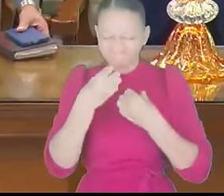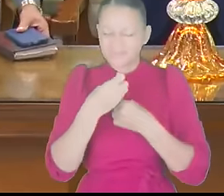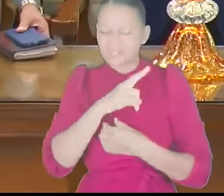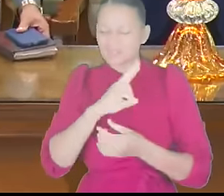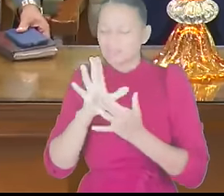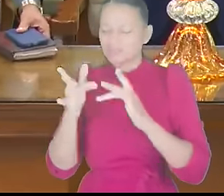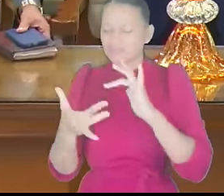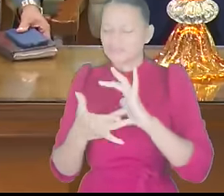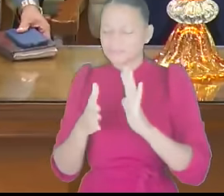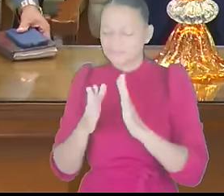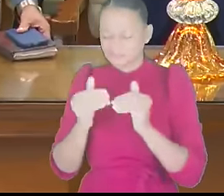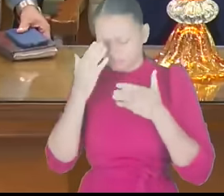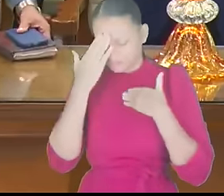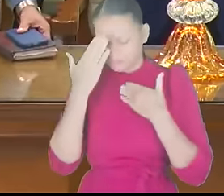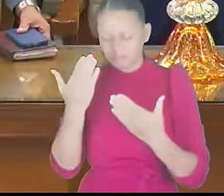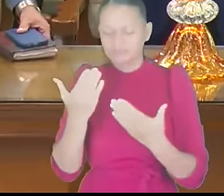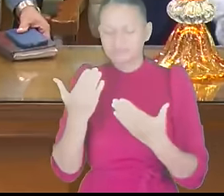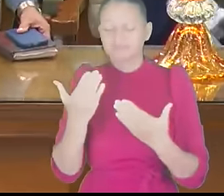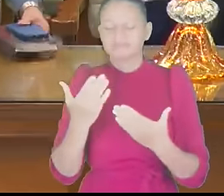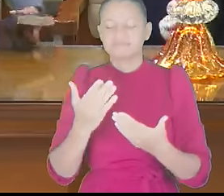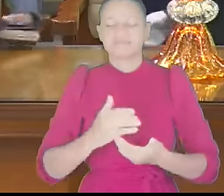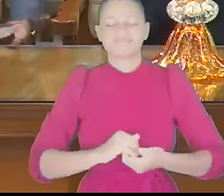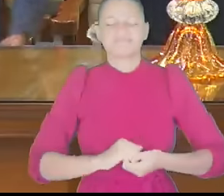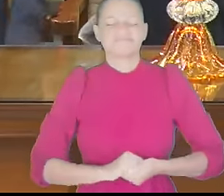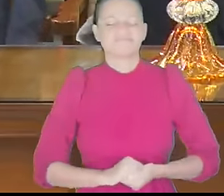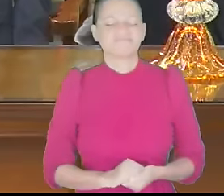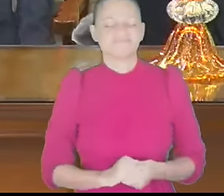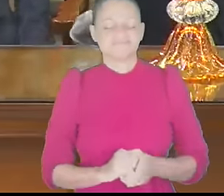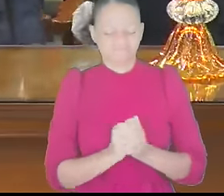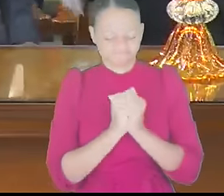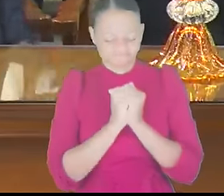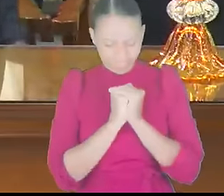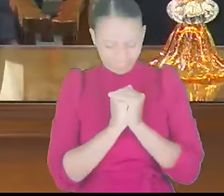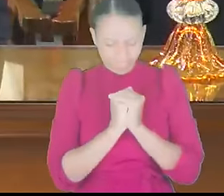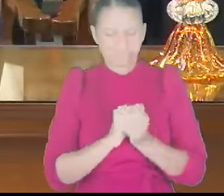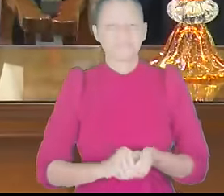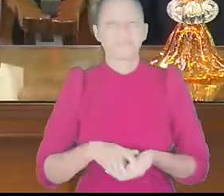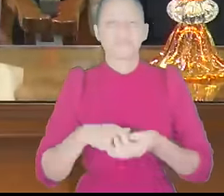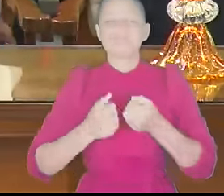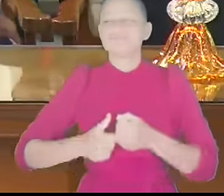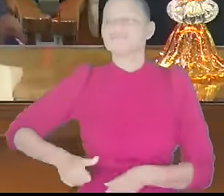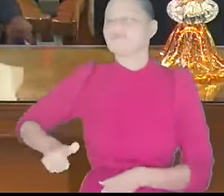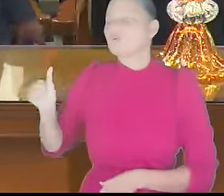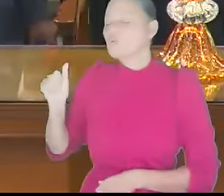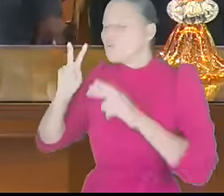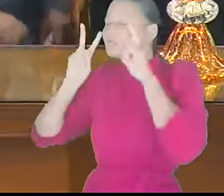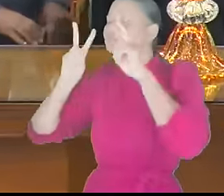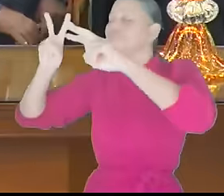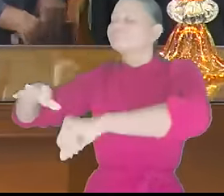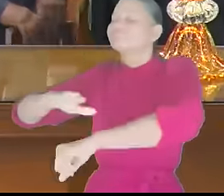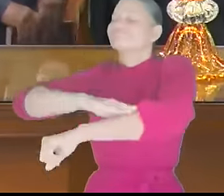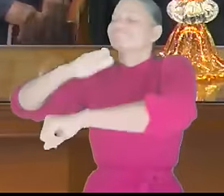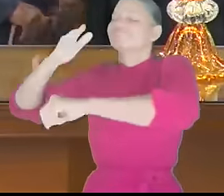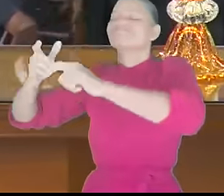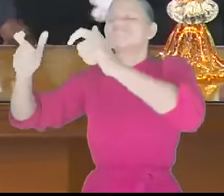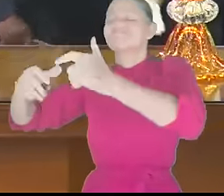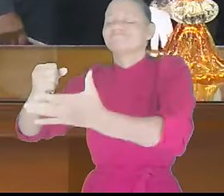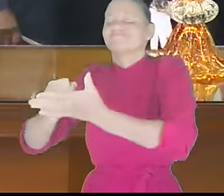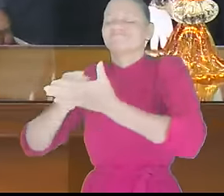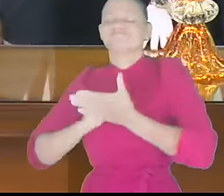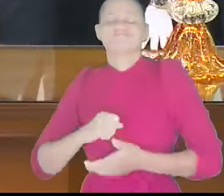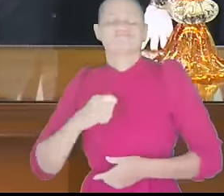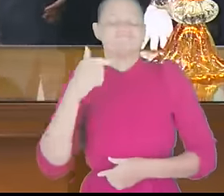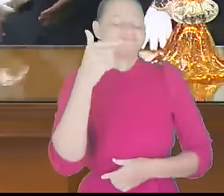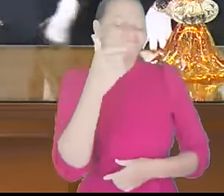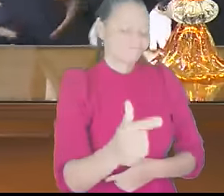pedimos e te agradecemos. Amém. Elevo os meus olhos para os montes, de onde me virá o